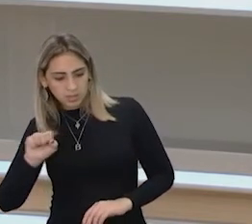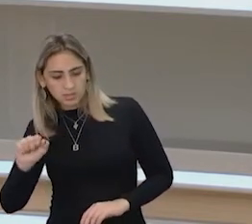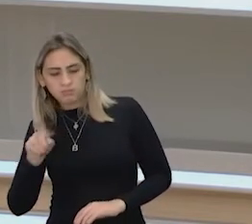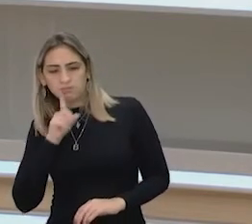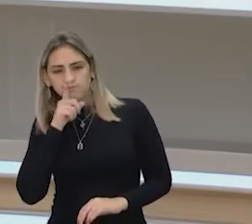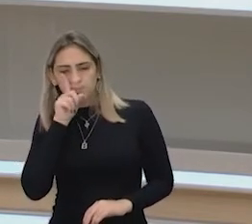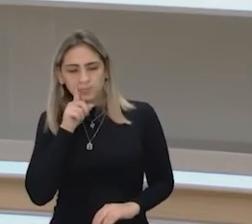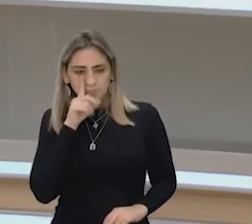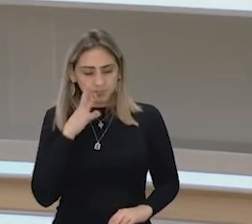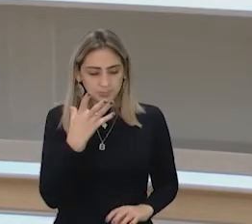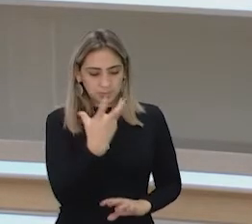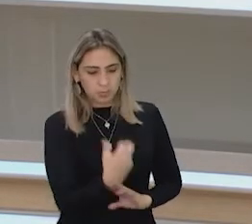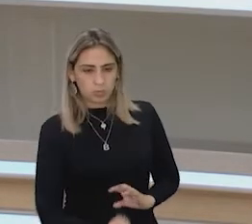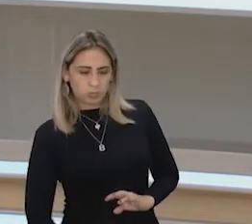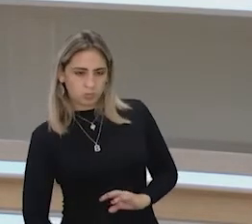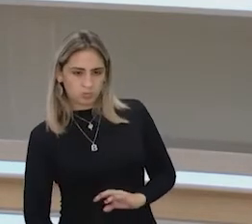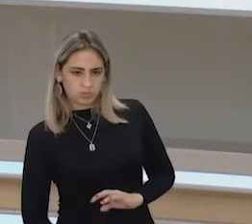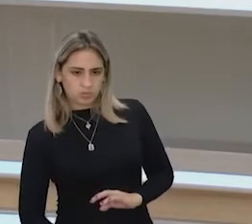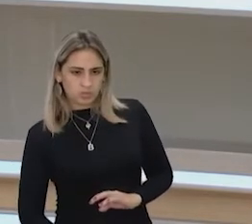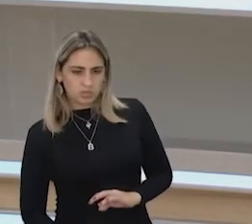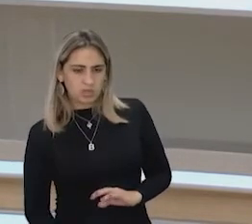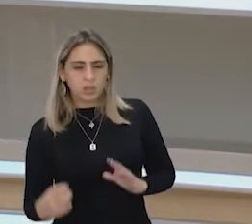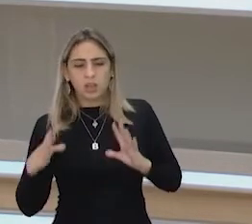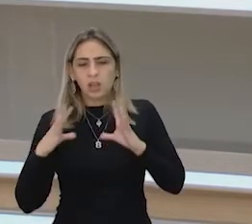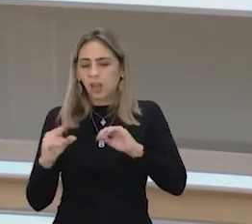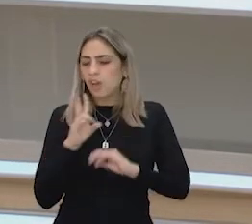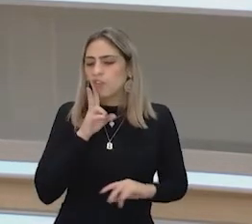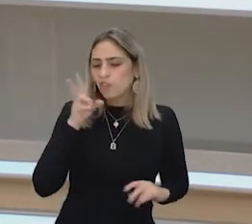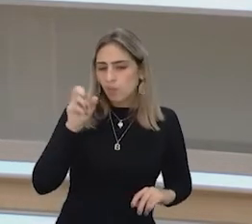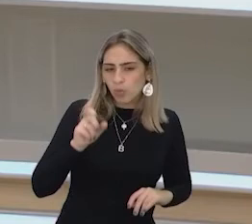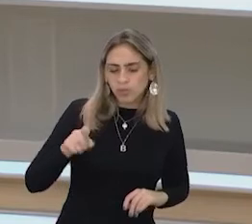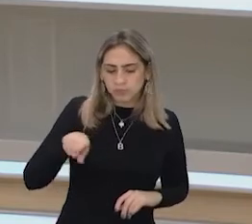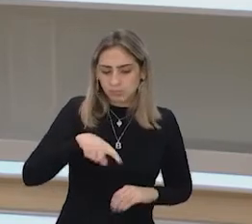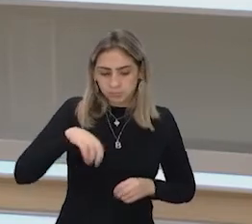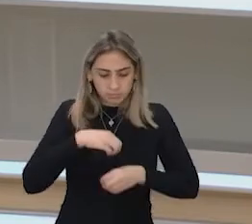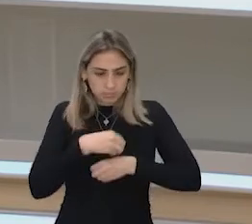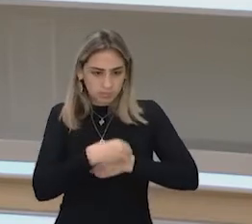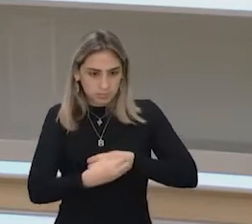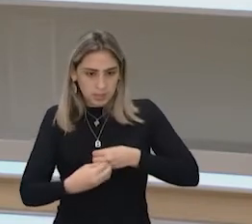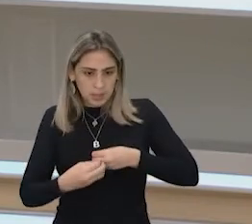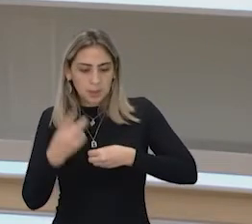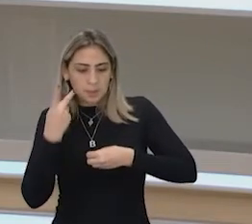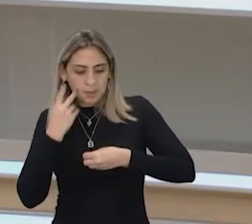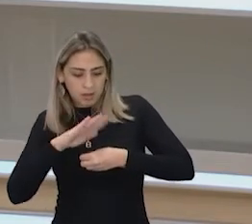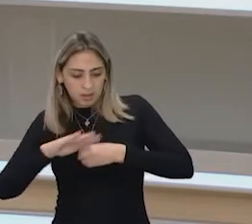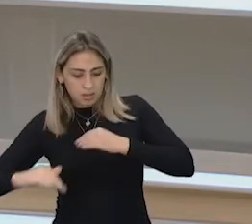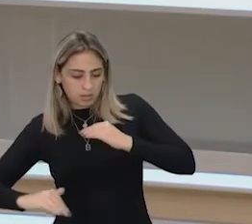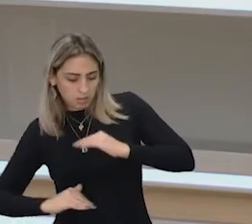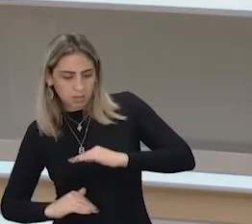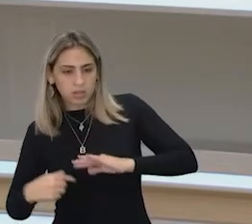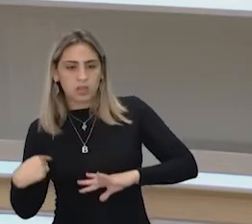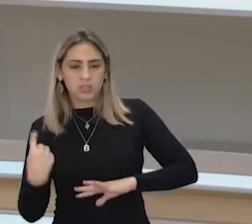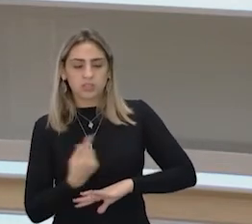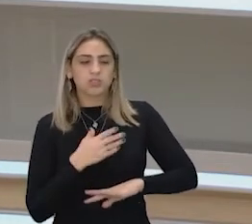puxa para baixo, não é isso? Então, a força que as moléculas fazem para baixo é o que a gente vai chamar de